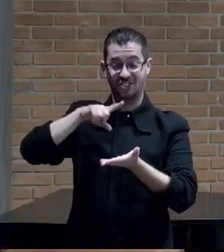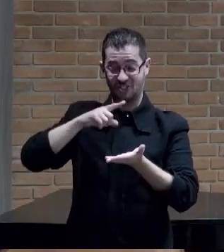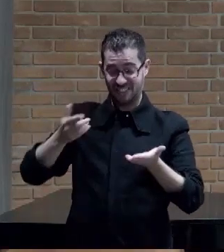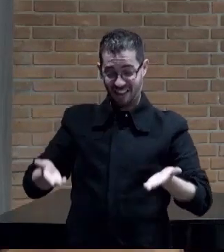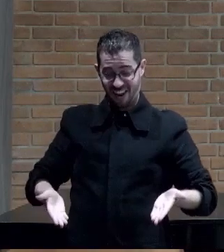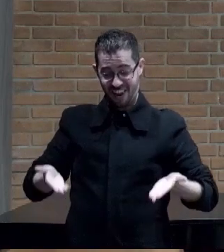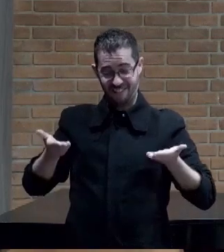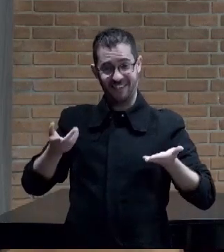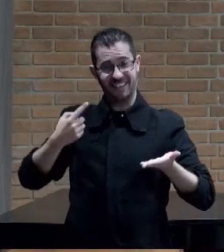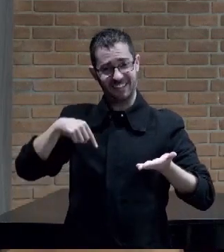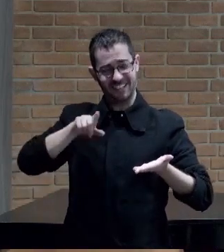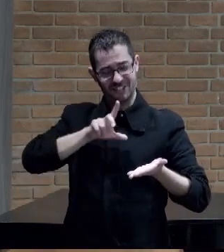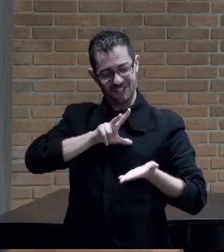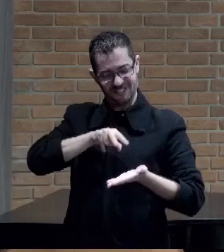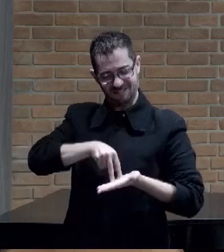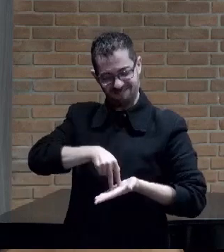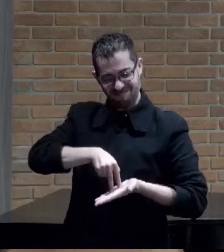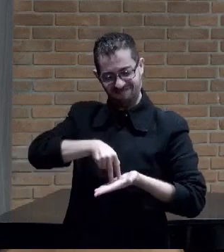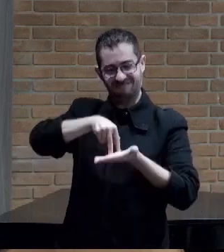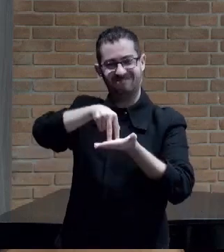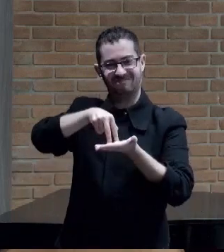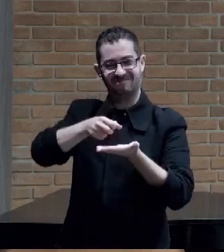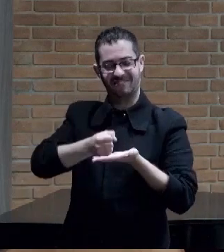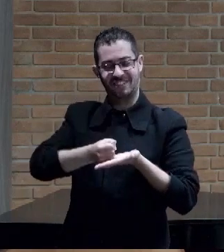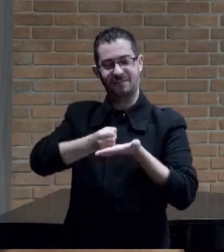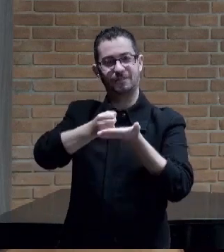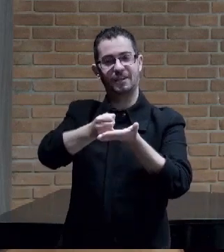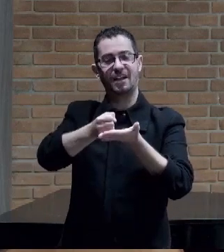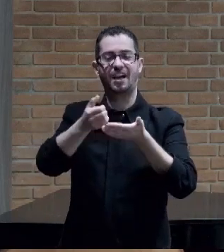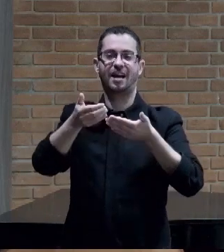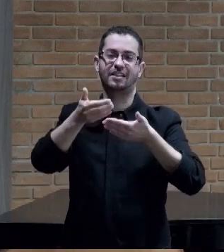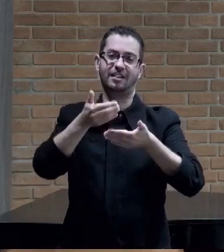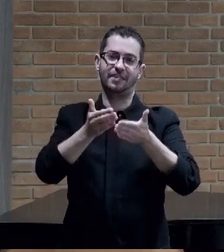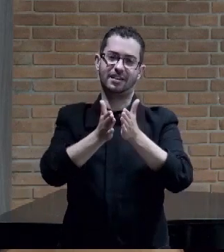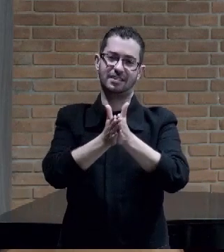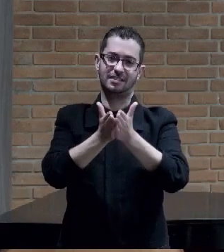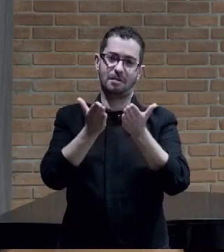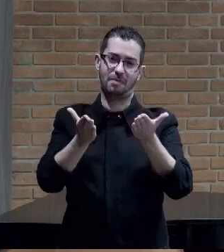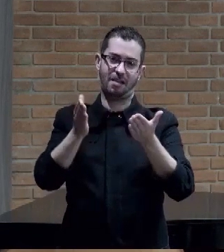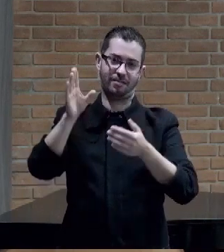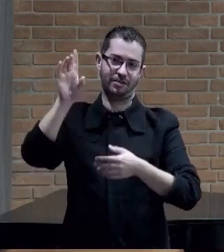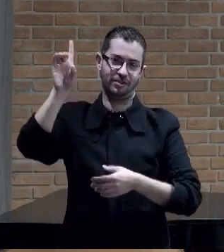nos carrega. É por meio da palavra.